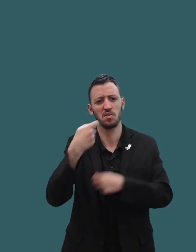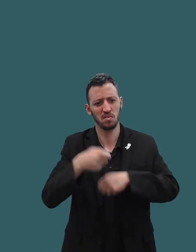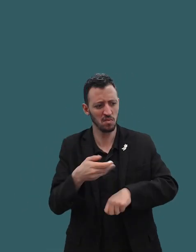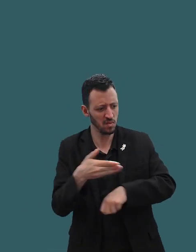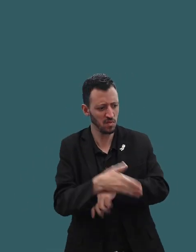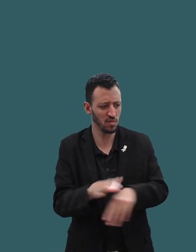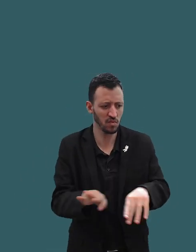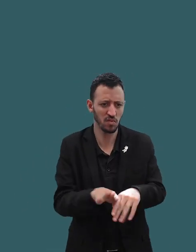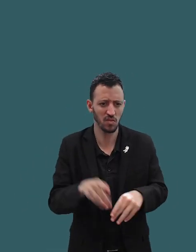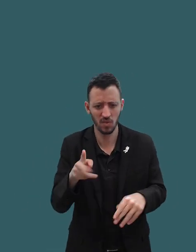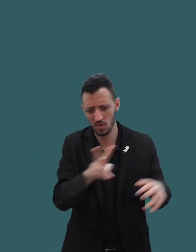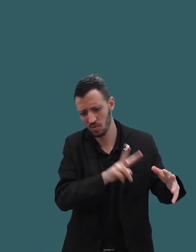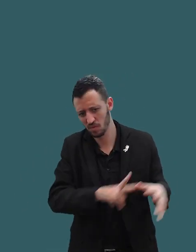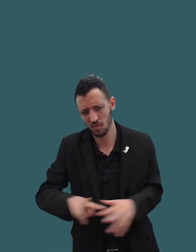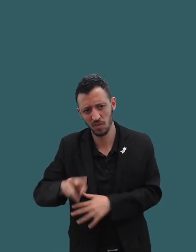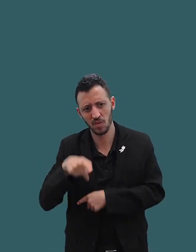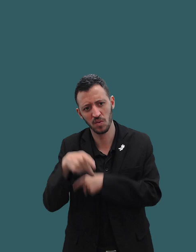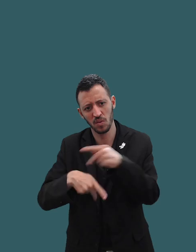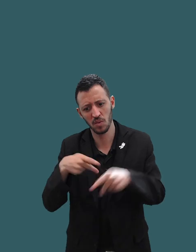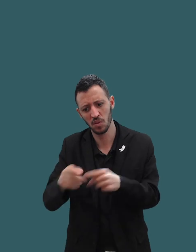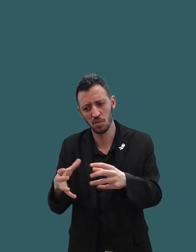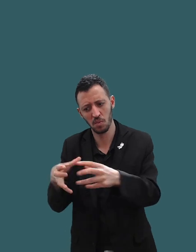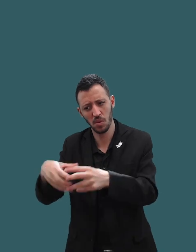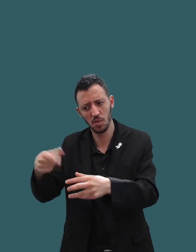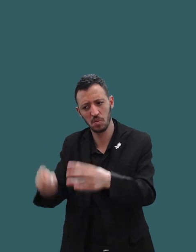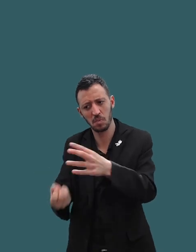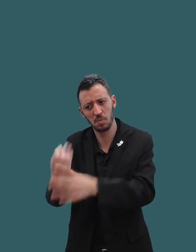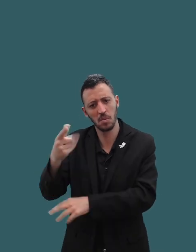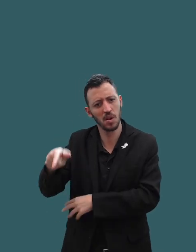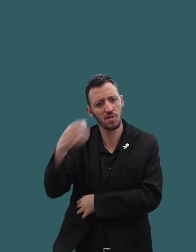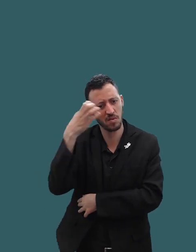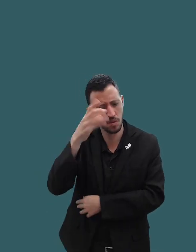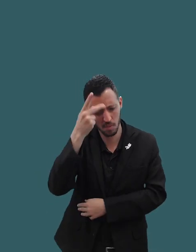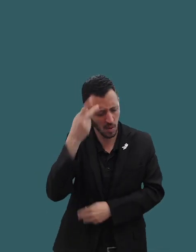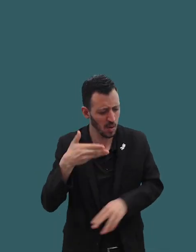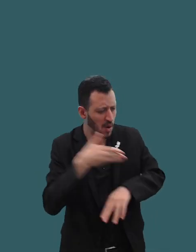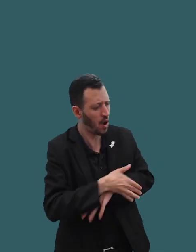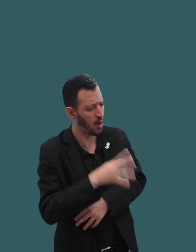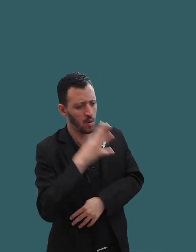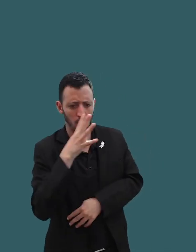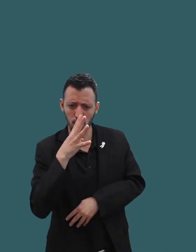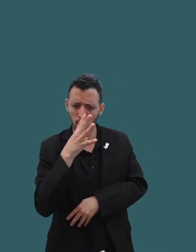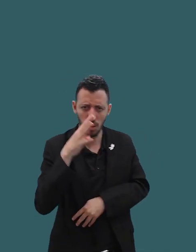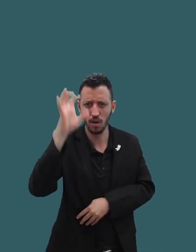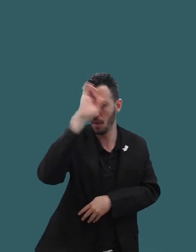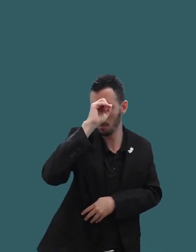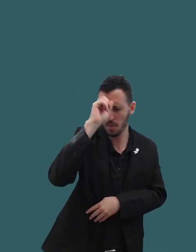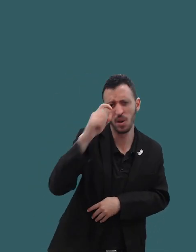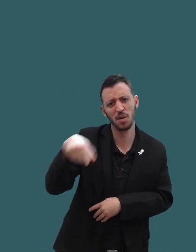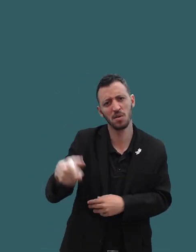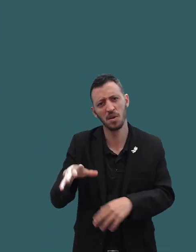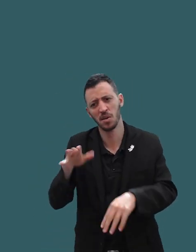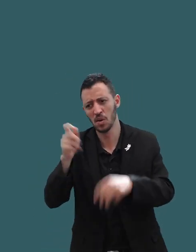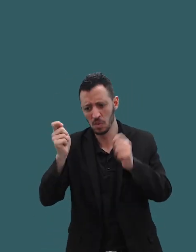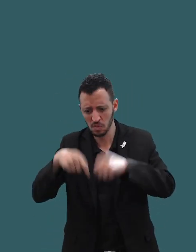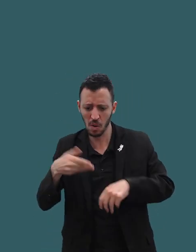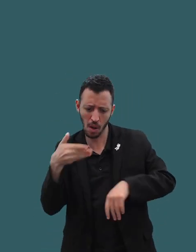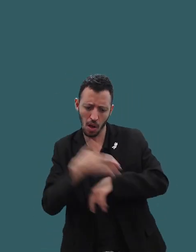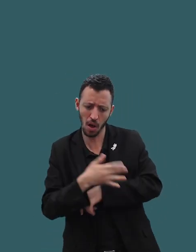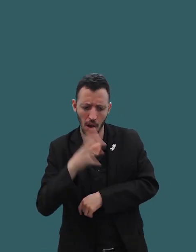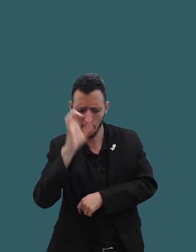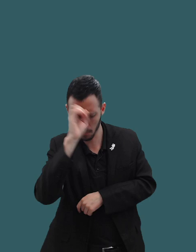atravessem aquela semana de popularização da ciência, que eles parem para ouvir, parem para ver, parem para pegar na ciência.